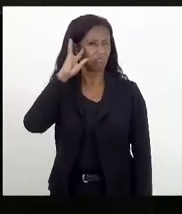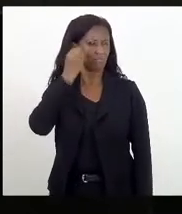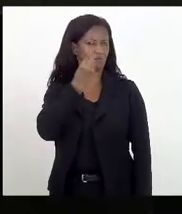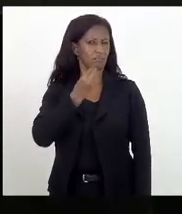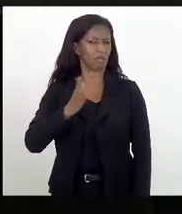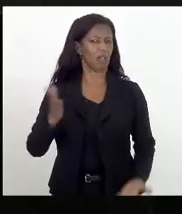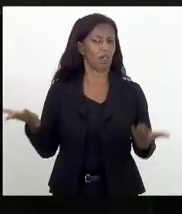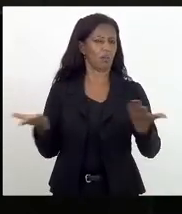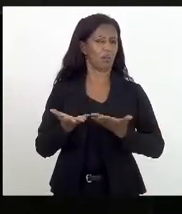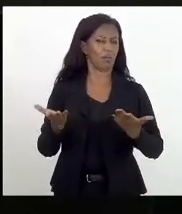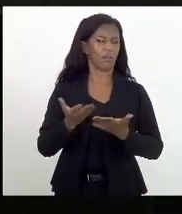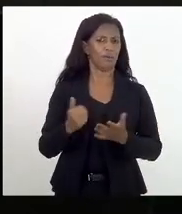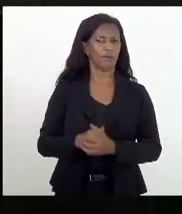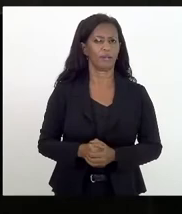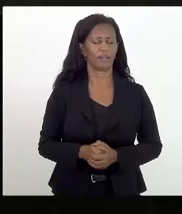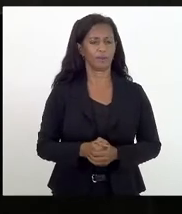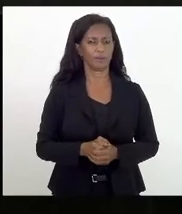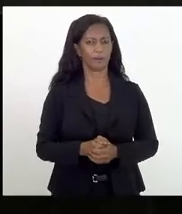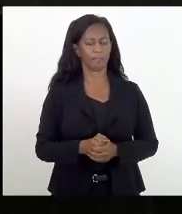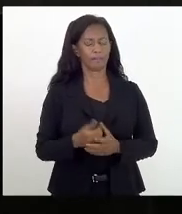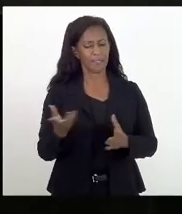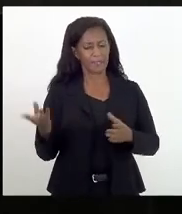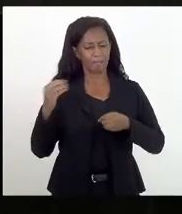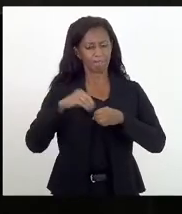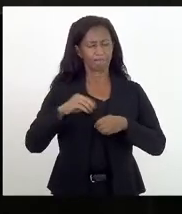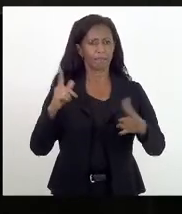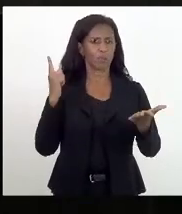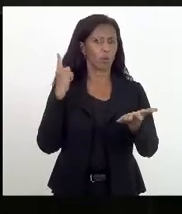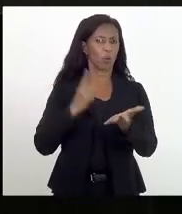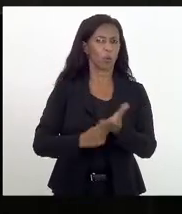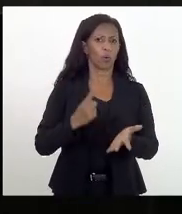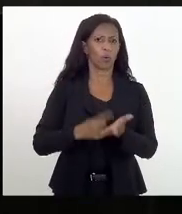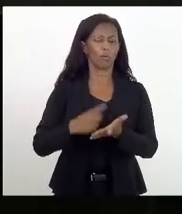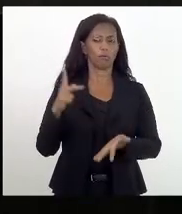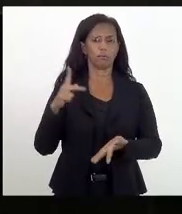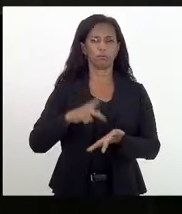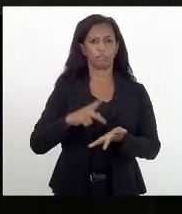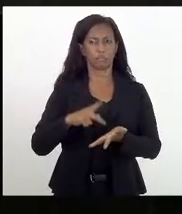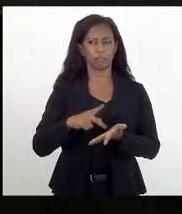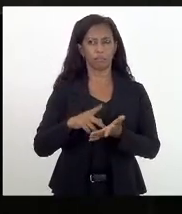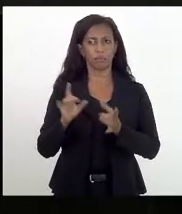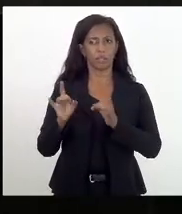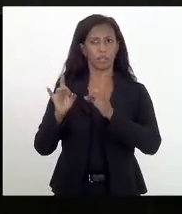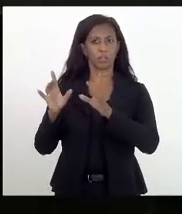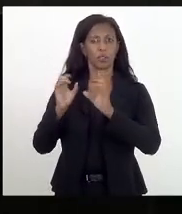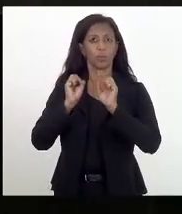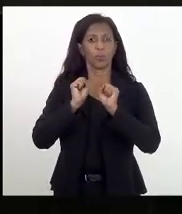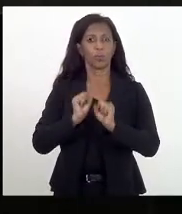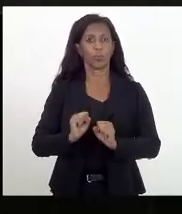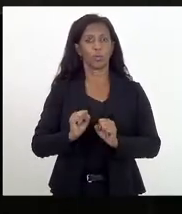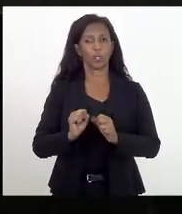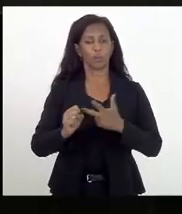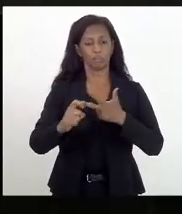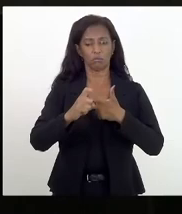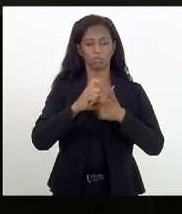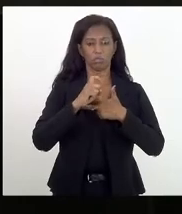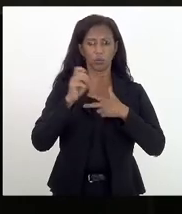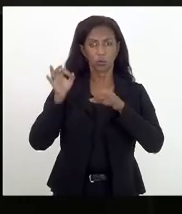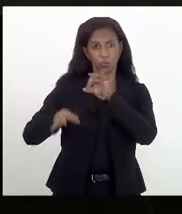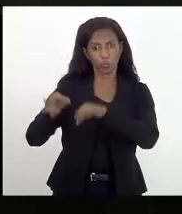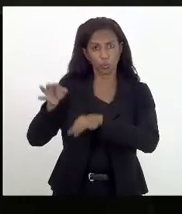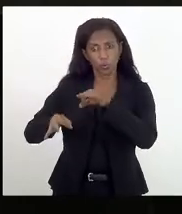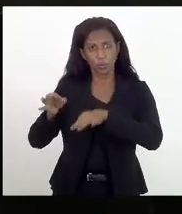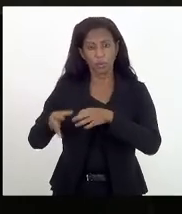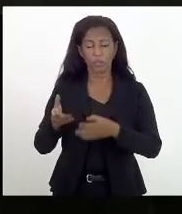e agora ele reitera o compromisso com a verdade deixando que o poder judiciário assim cuide